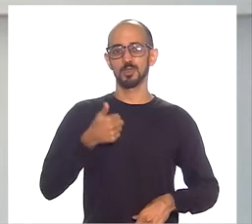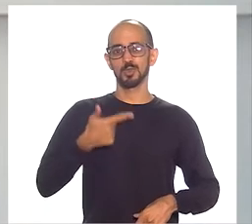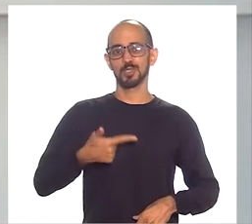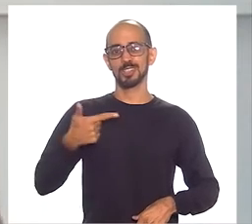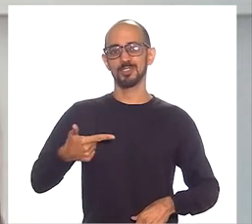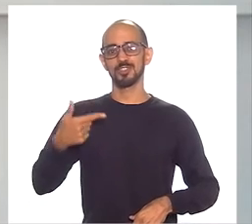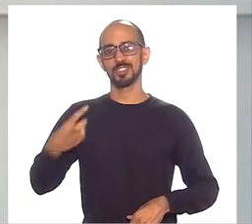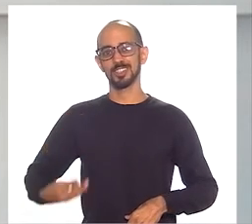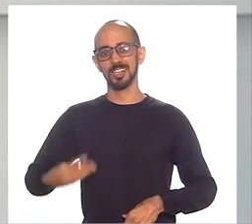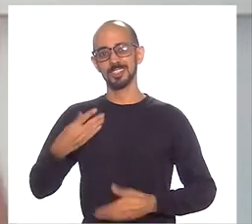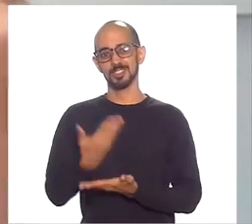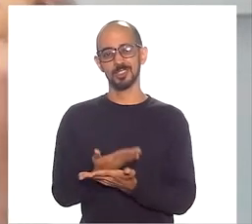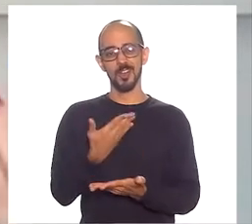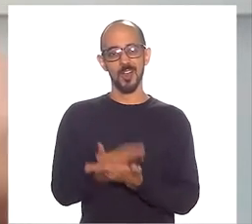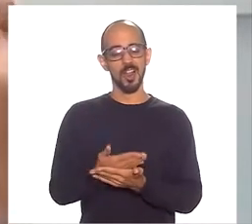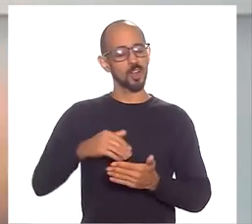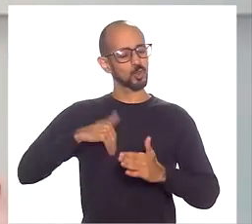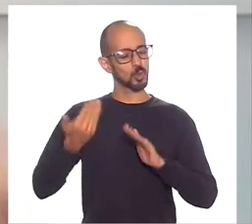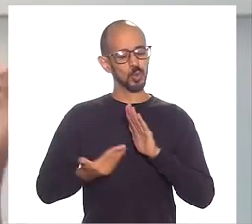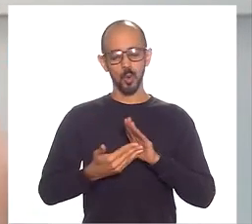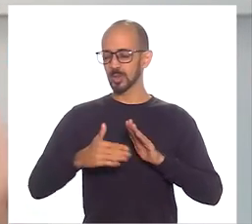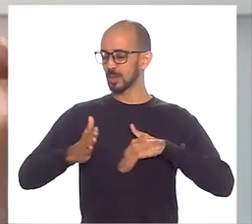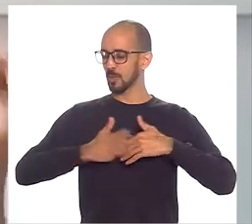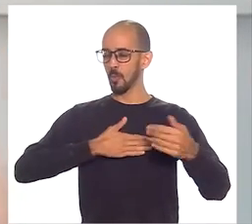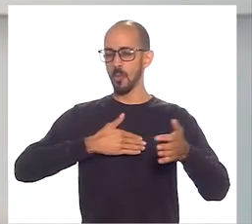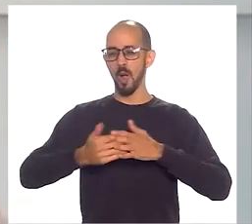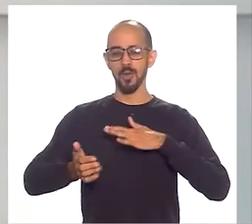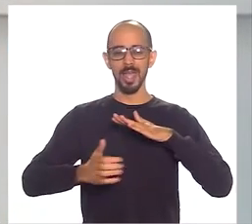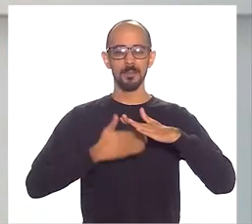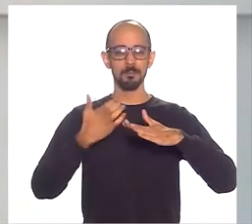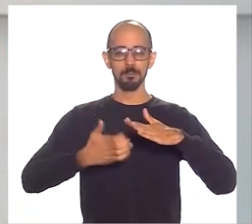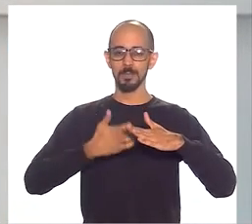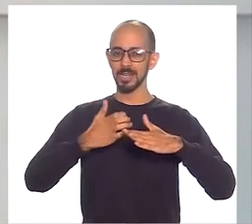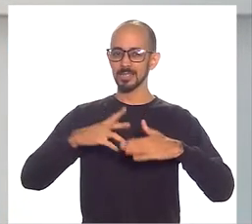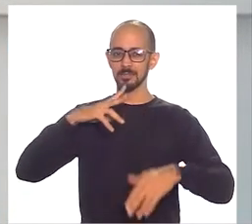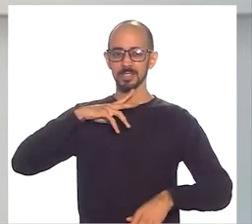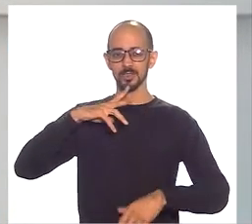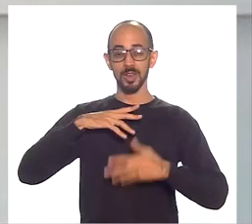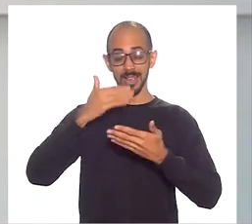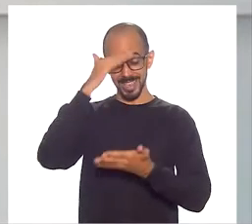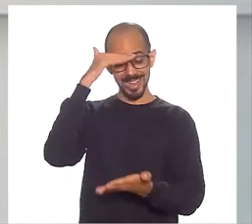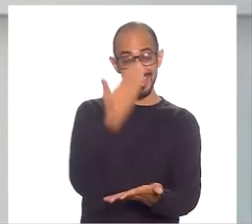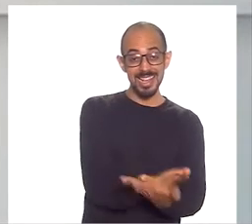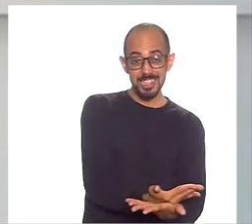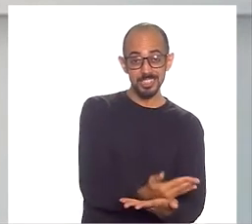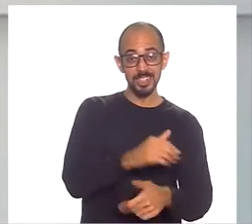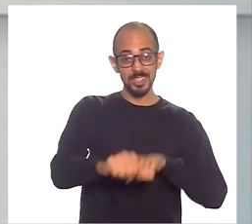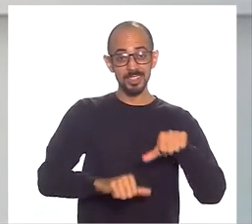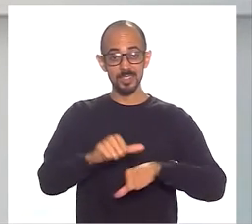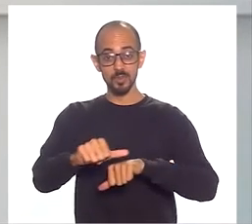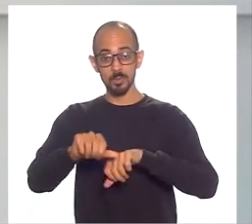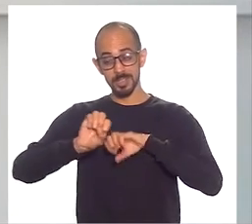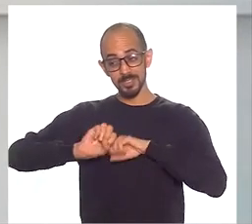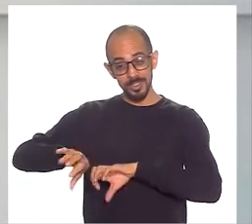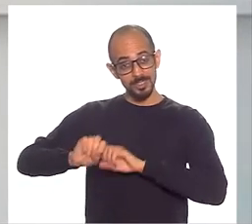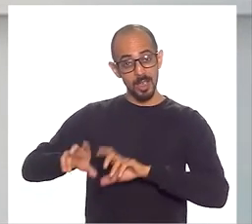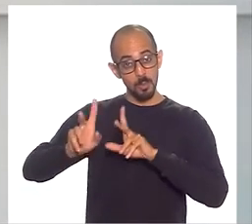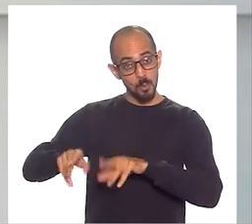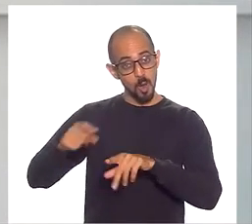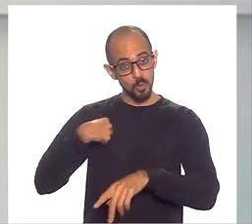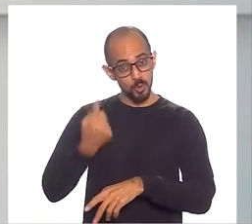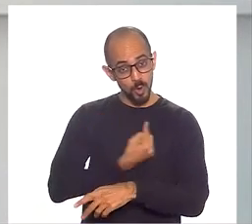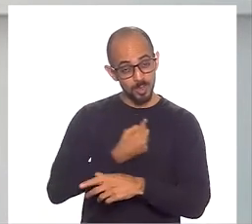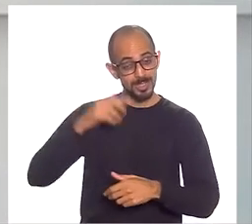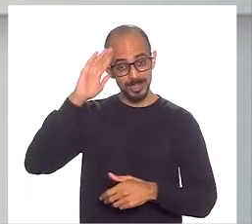assim, toda e qualquer empresa privada que acredite na transformação da educação como